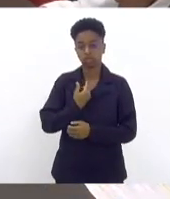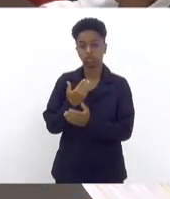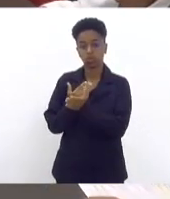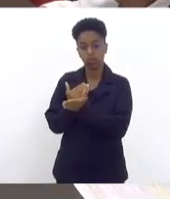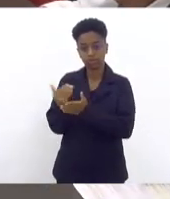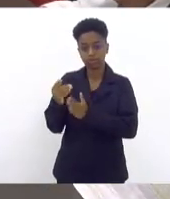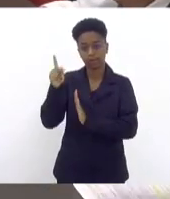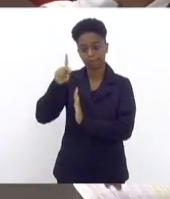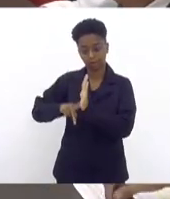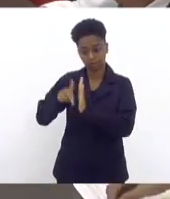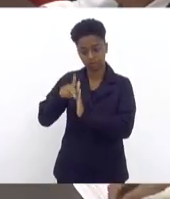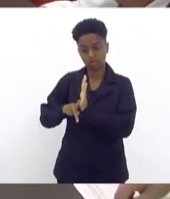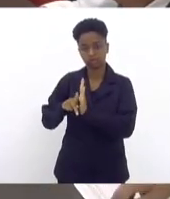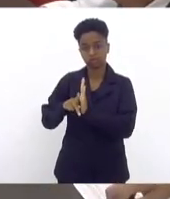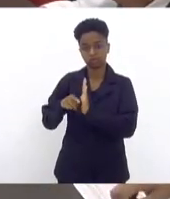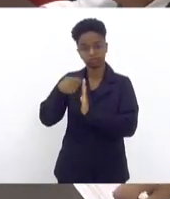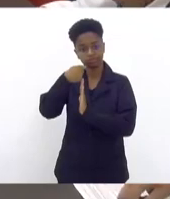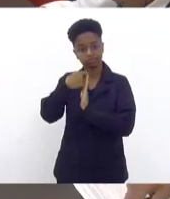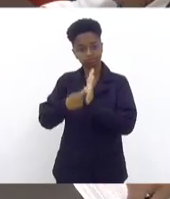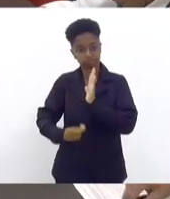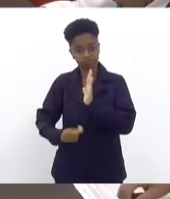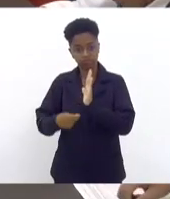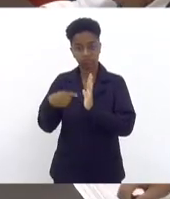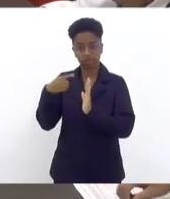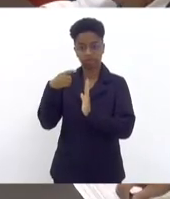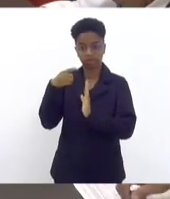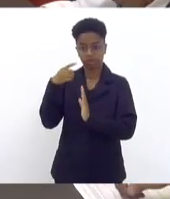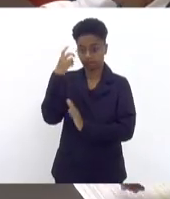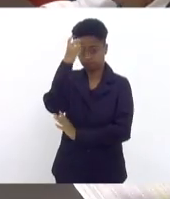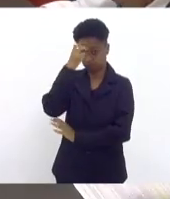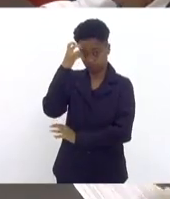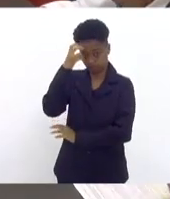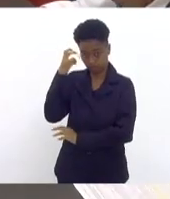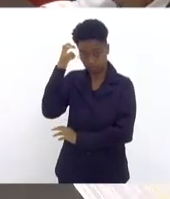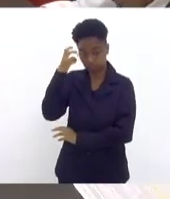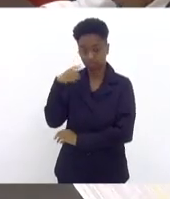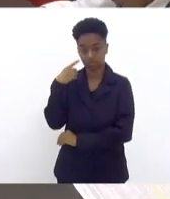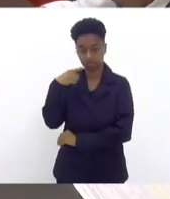pelos projetos de relatoria da deputada Verônica.